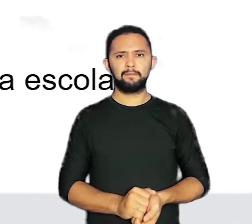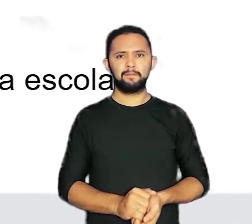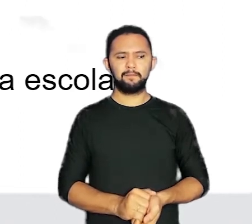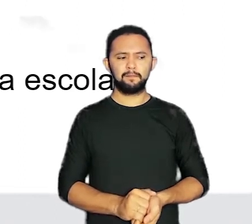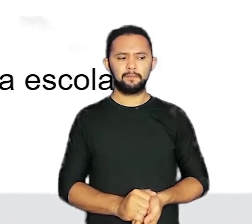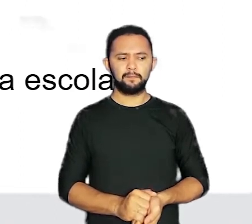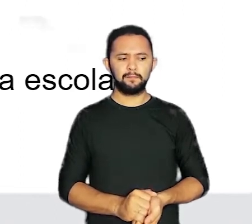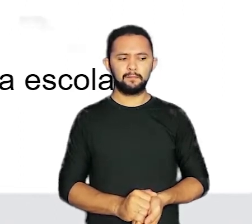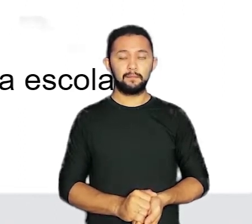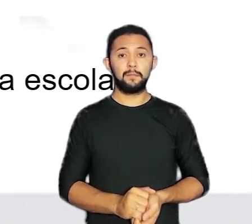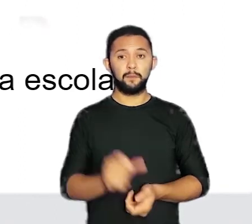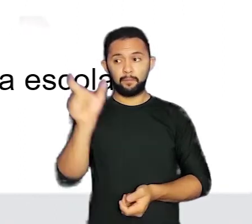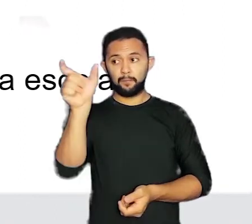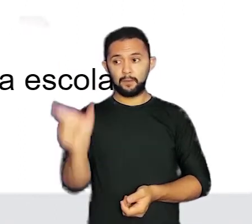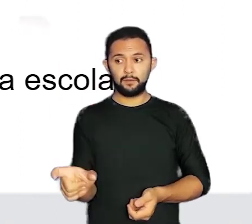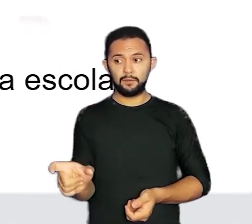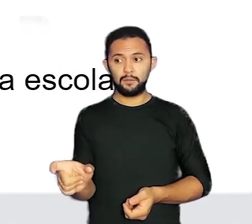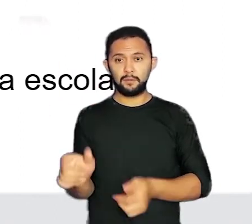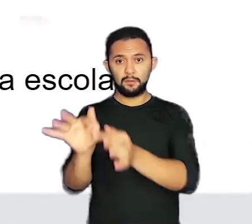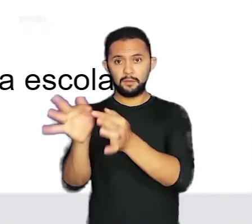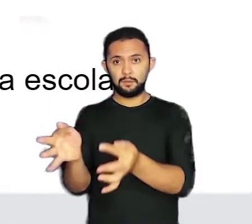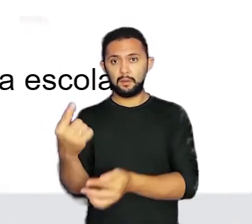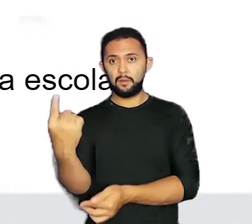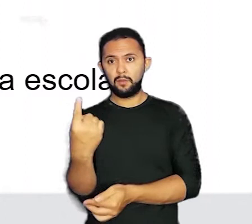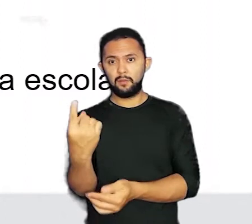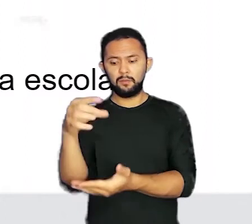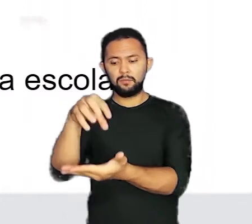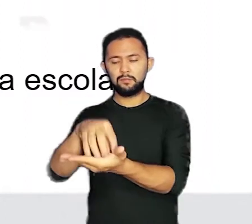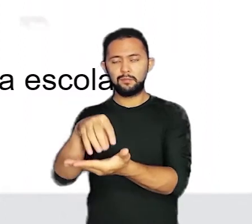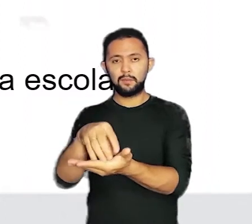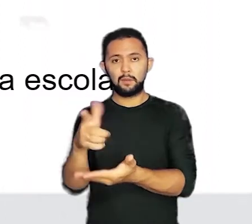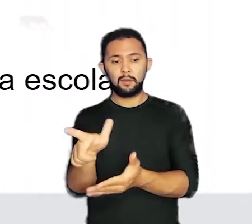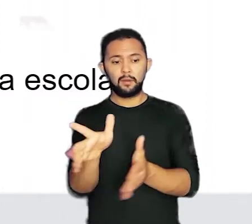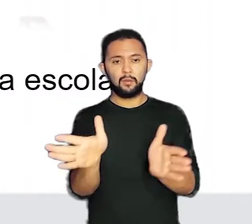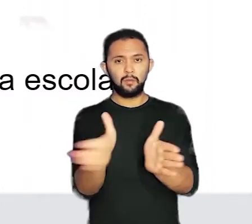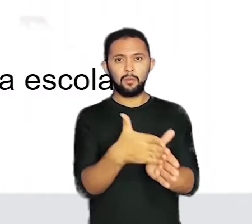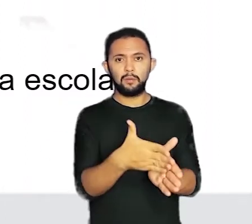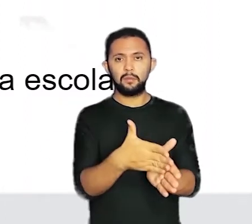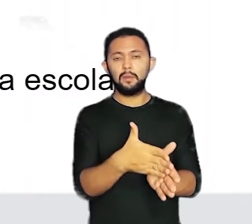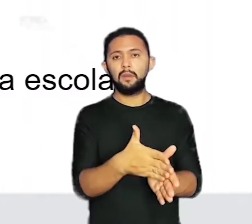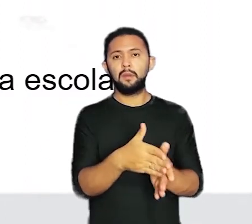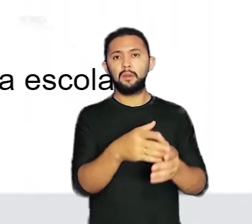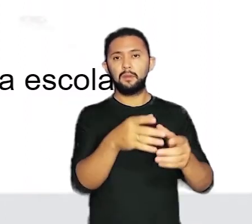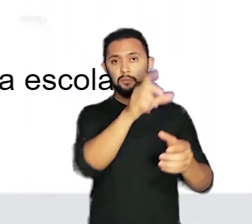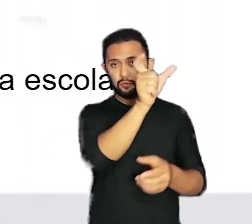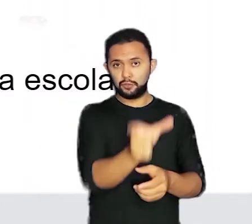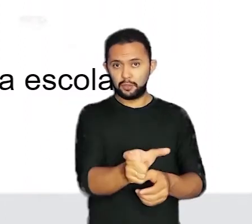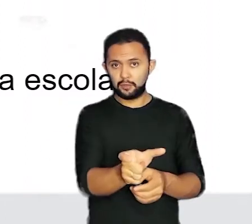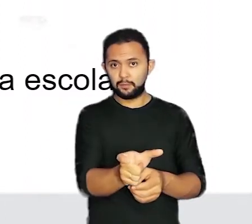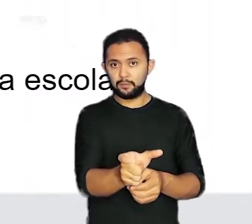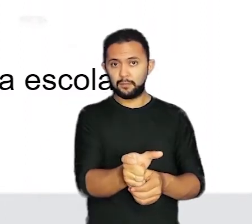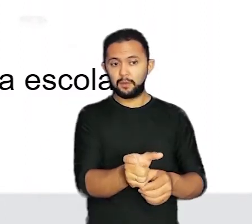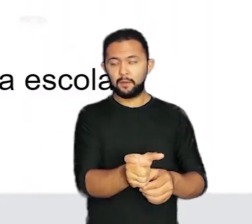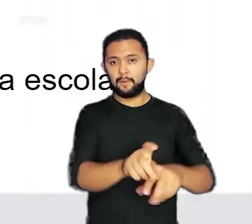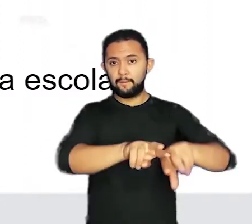Então a gente viu aí que sujeito simples, um único núcleo. Vamos agora para o 2, o sujeito composto, tá? Então o sujeito